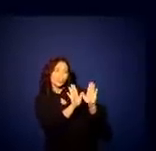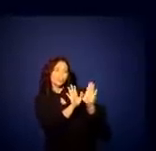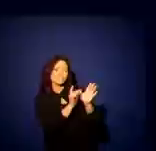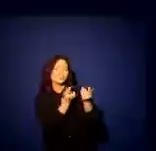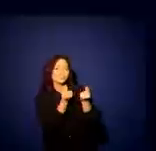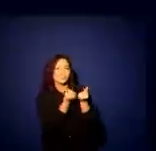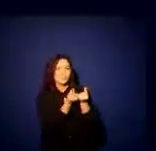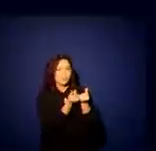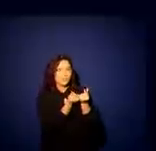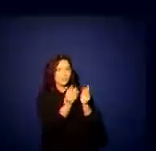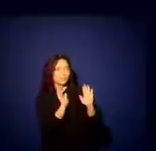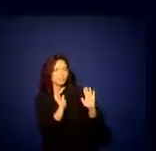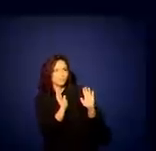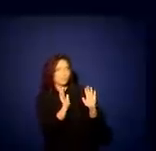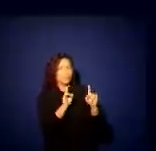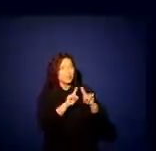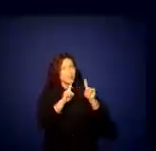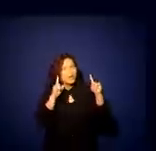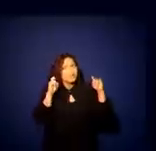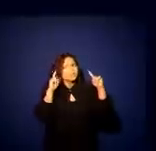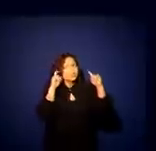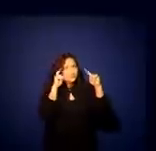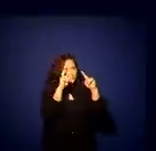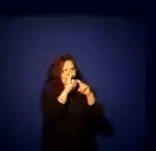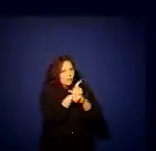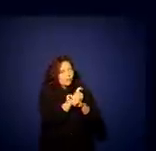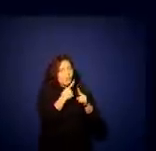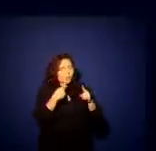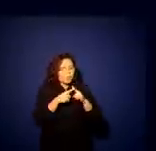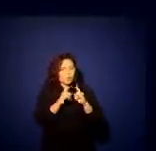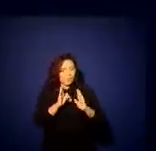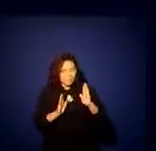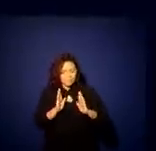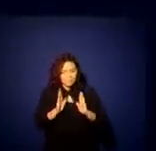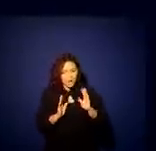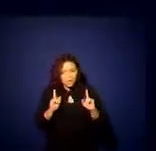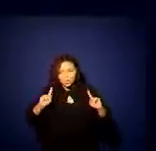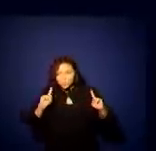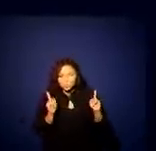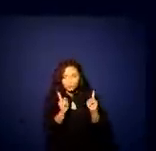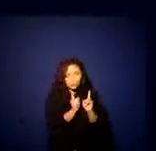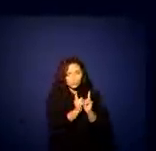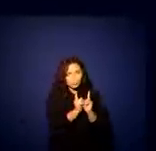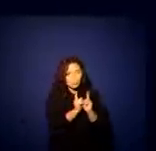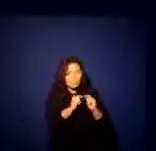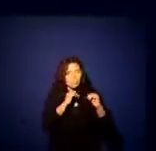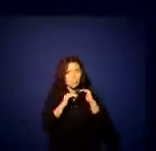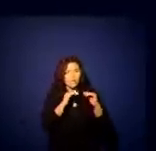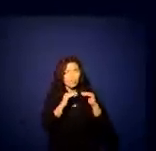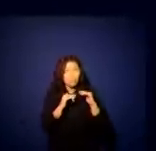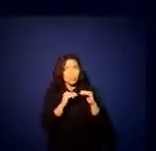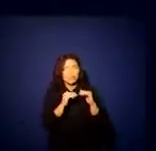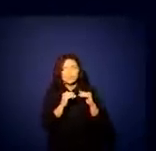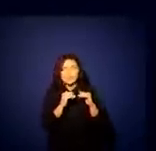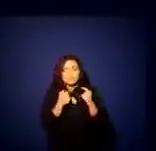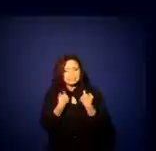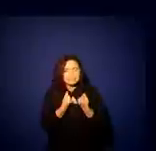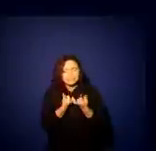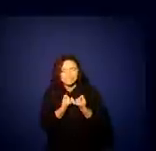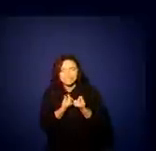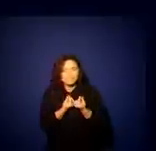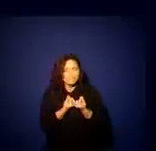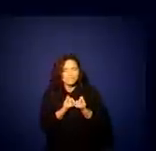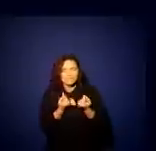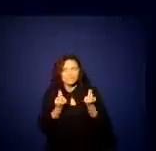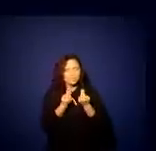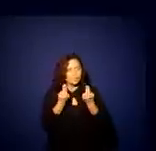real de 56 é muito desafiador que o investidor de um prazo mais curto não fazer esse movimento que a gente está observando a gente tem que